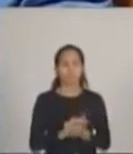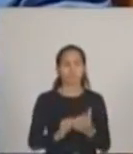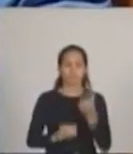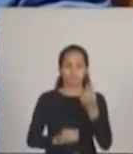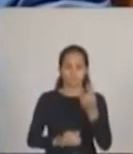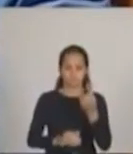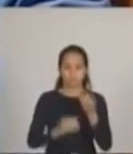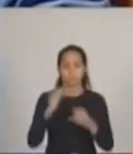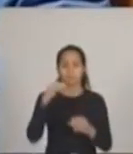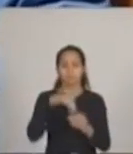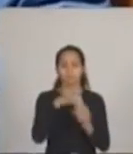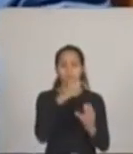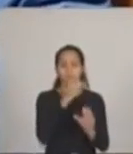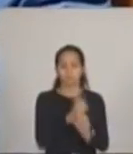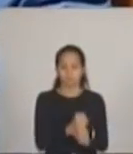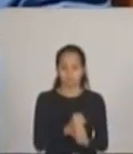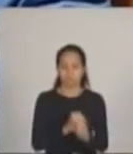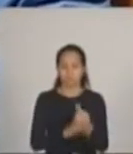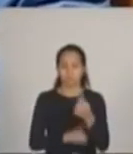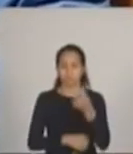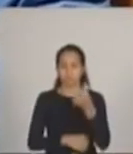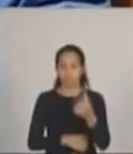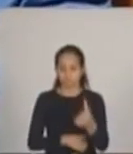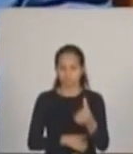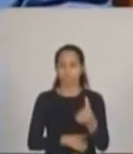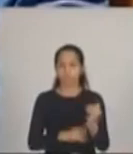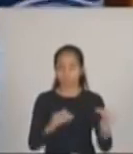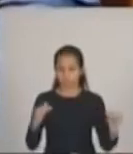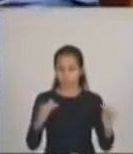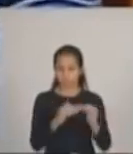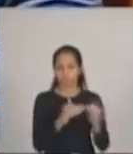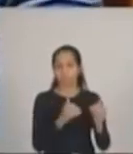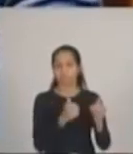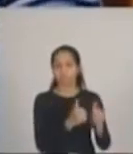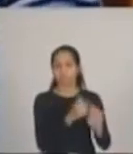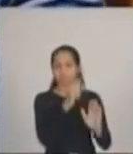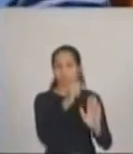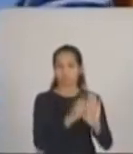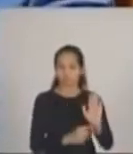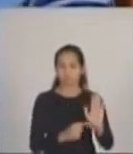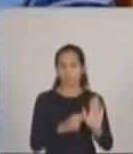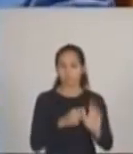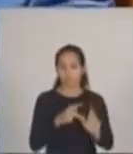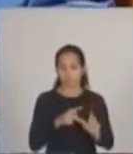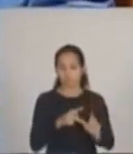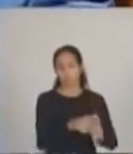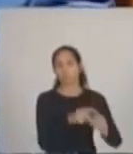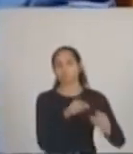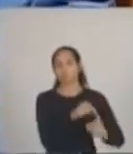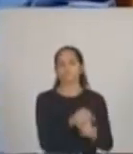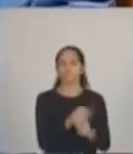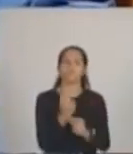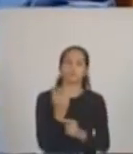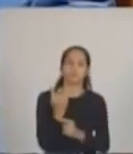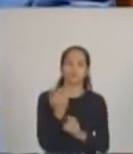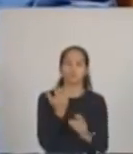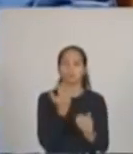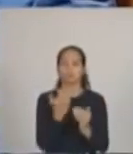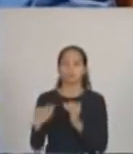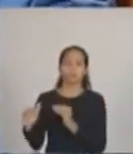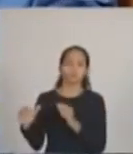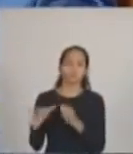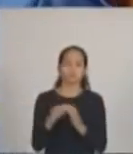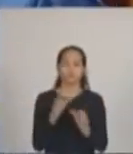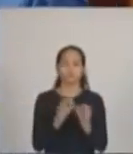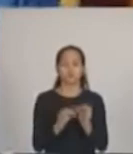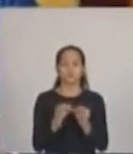votos, senhor presidente, favoráveis à manutenção do voto e um voto contrário na Comissão de Justiça. Devolvo a